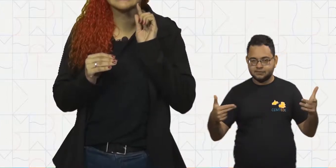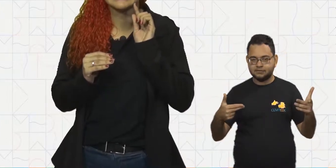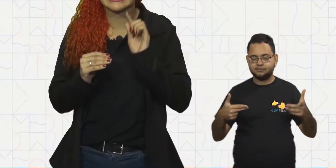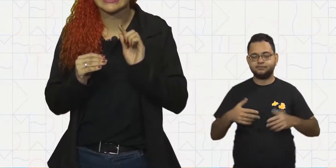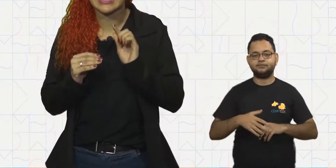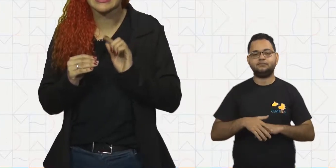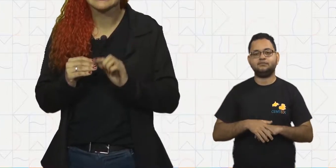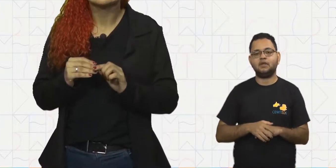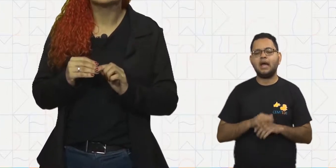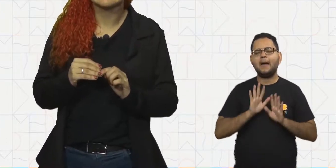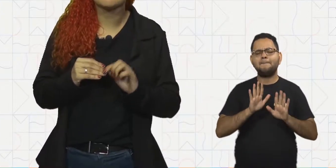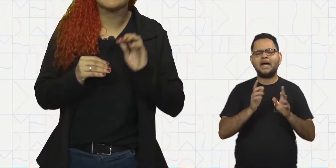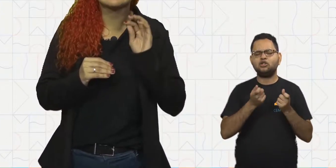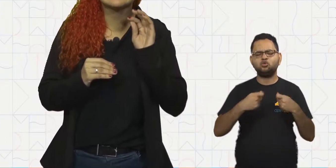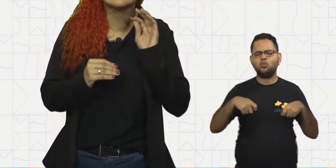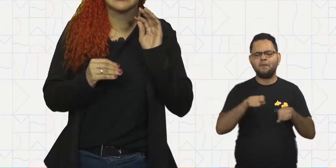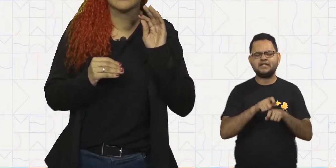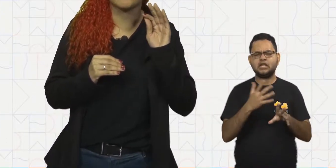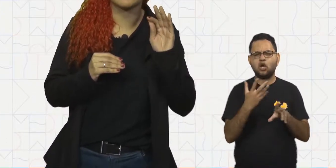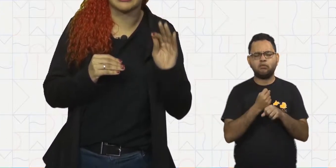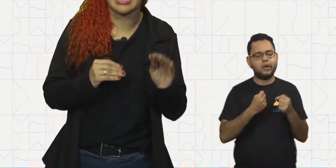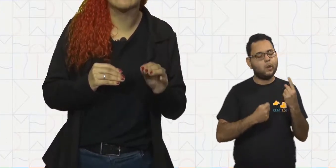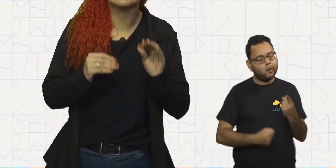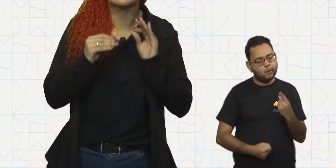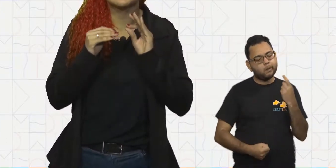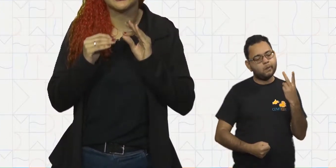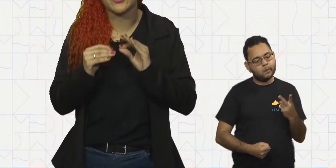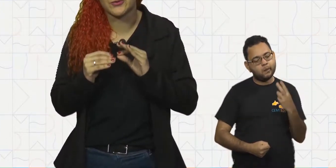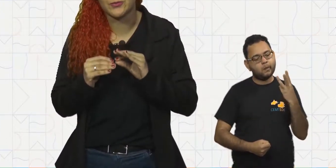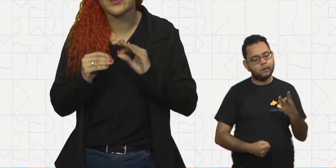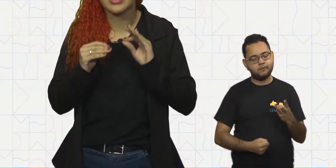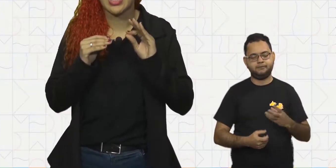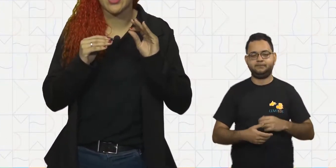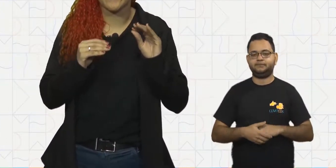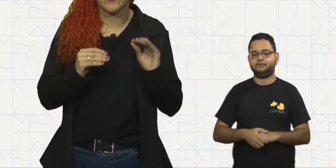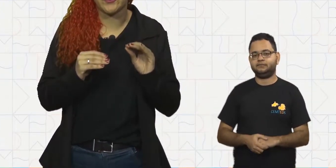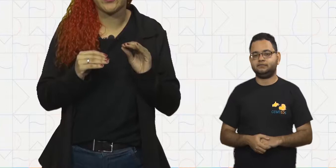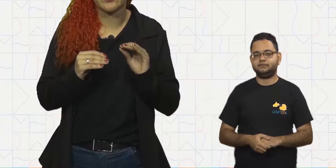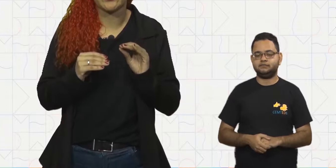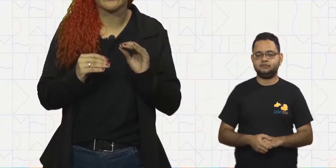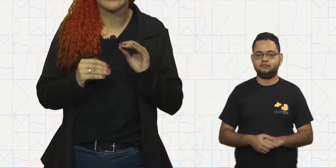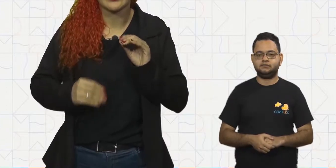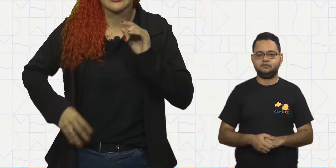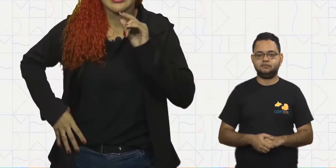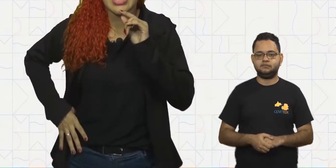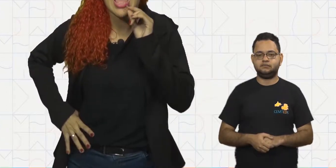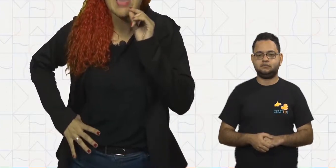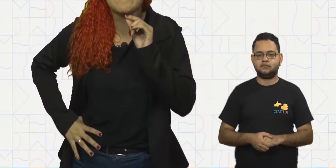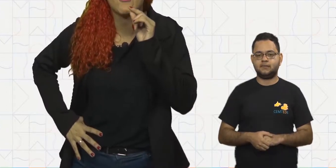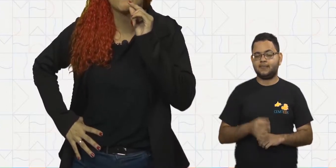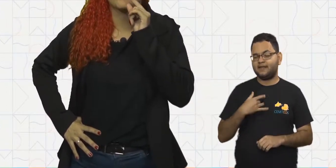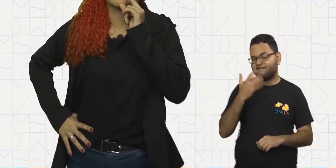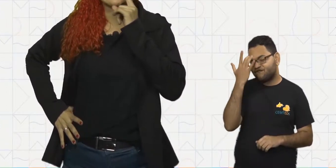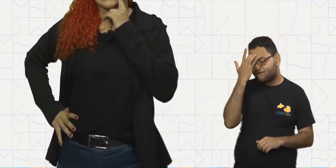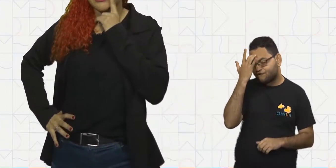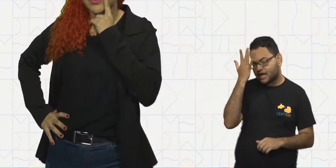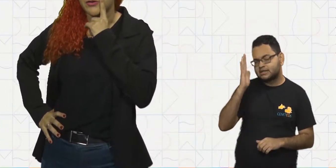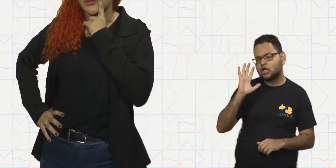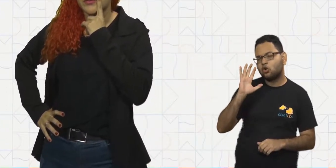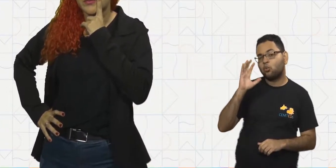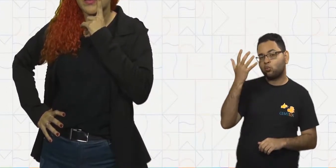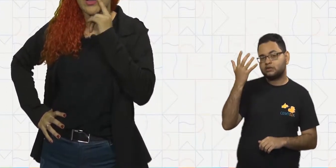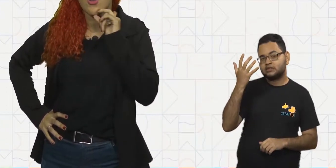que tem que ser precisa sem precisar contá-los de 1 a 1 um é pouco